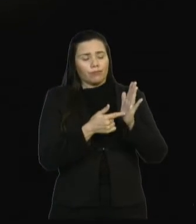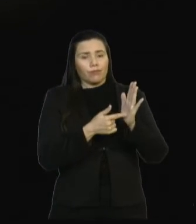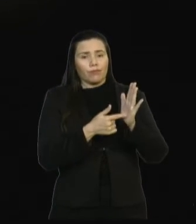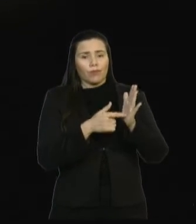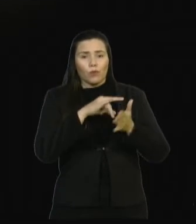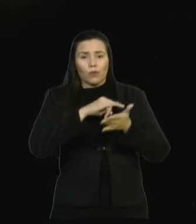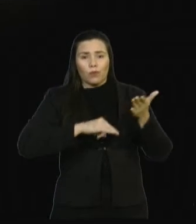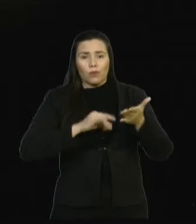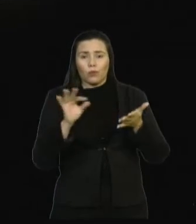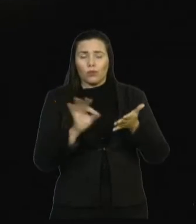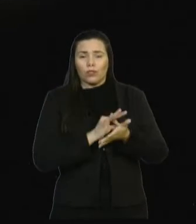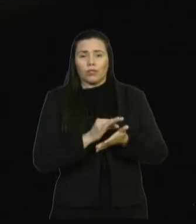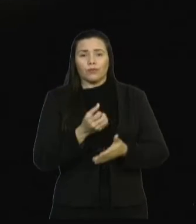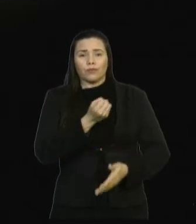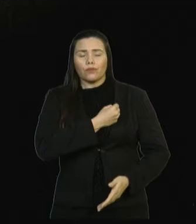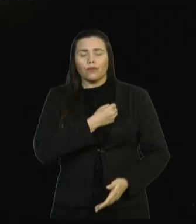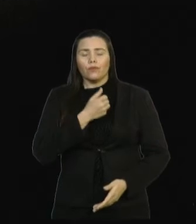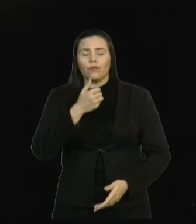número